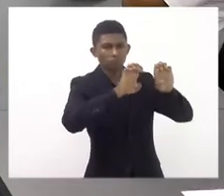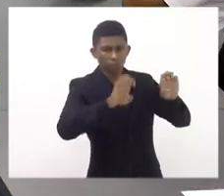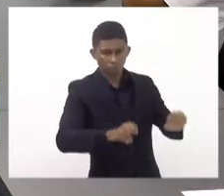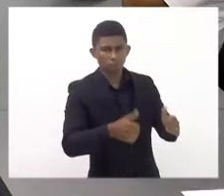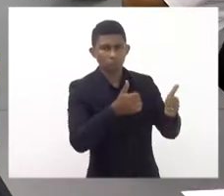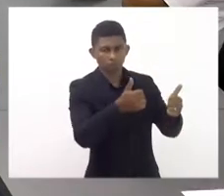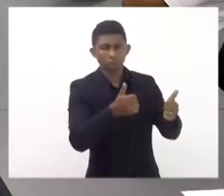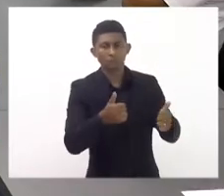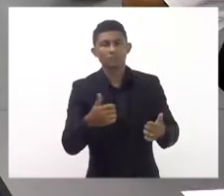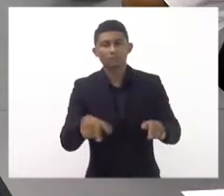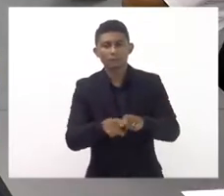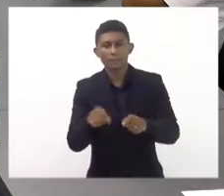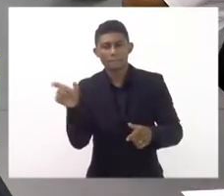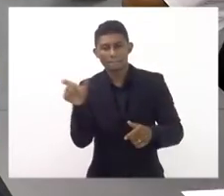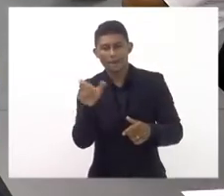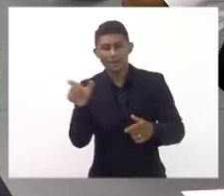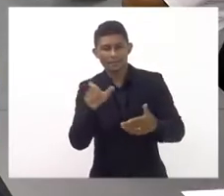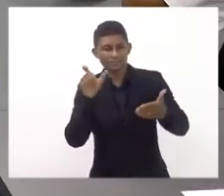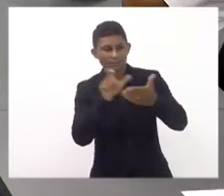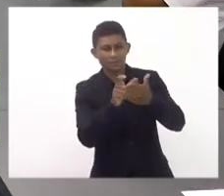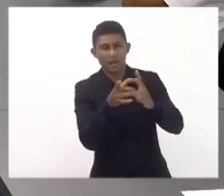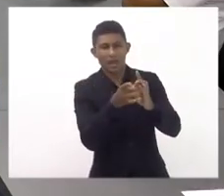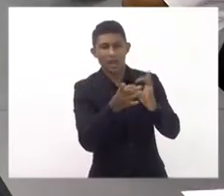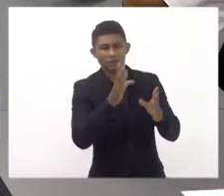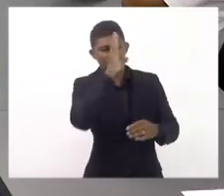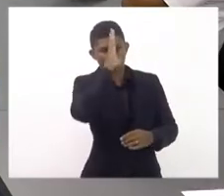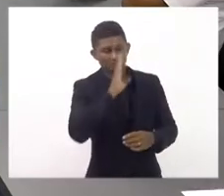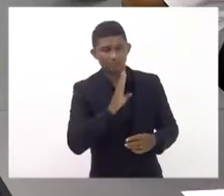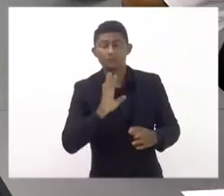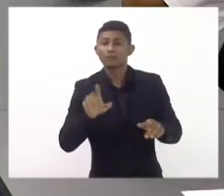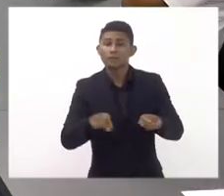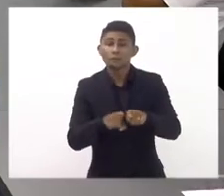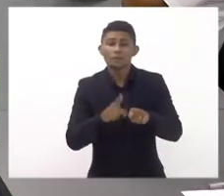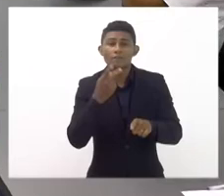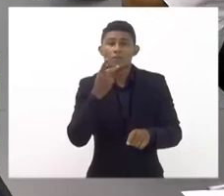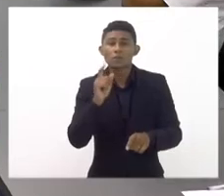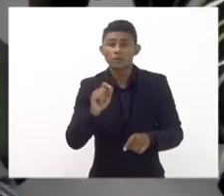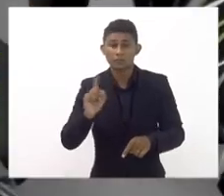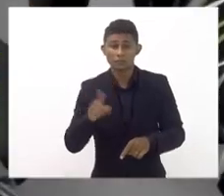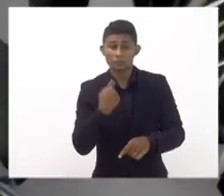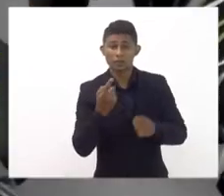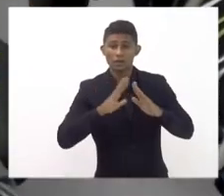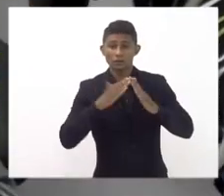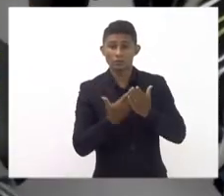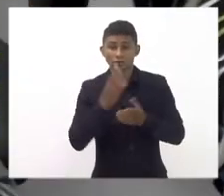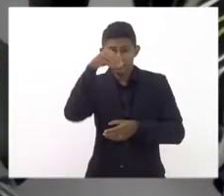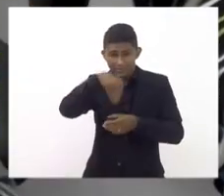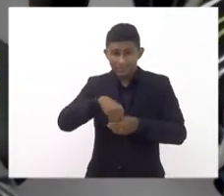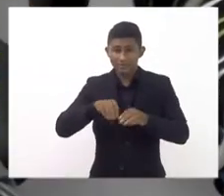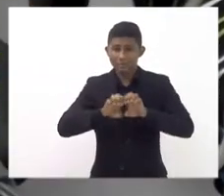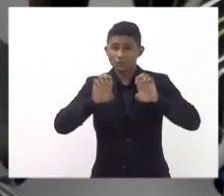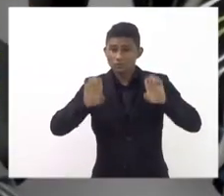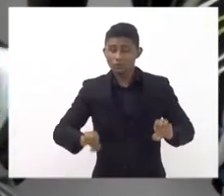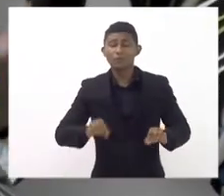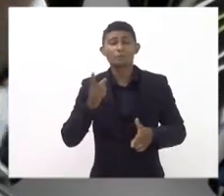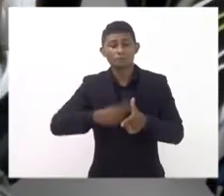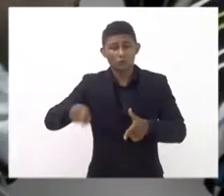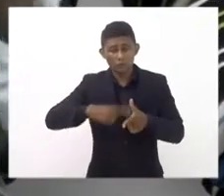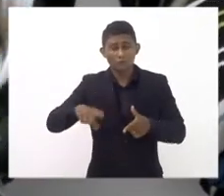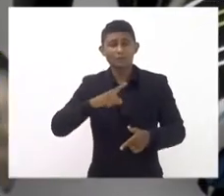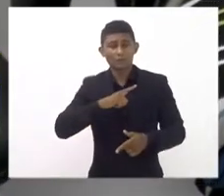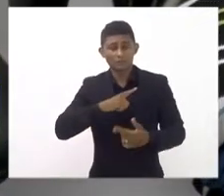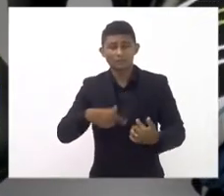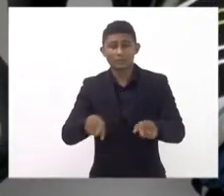passe livre. Eu só queria destacar que a gente também está enfrentando problemas estruturais na nossa escola e problemas com falta de professores também. Então, eu só